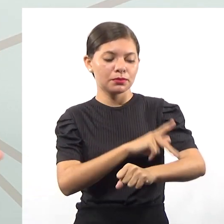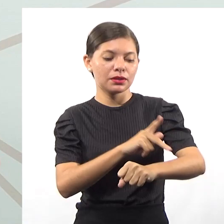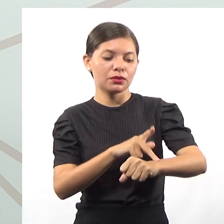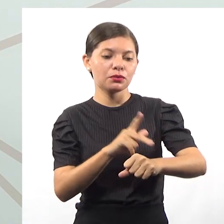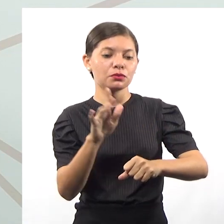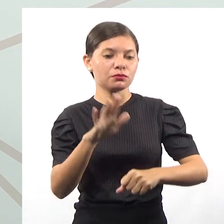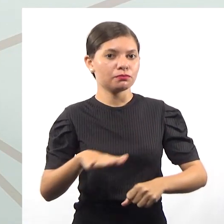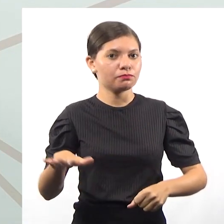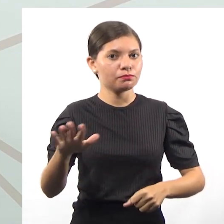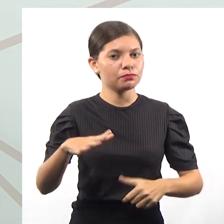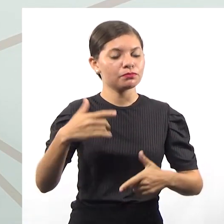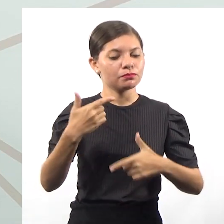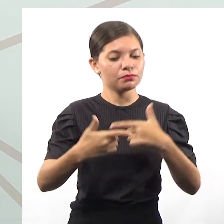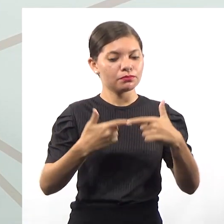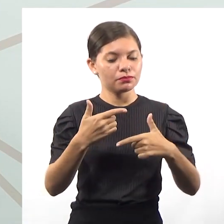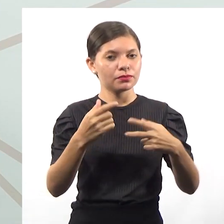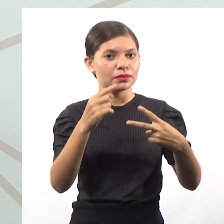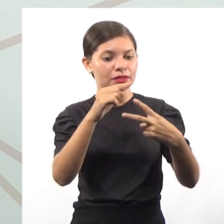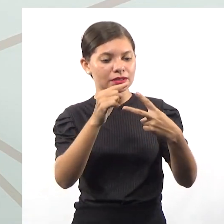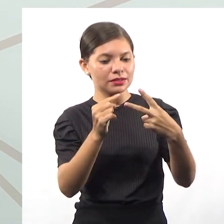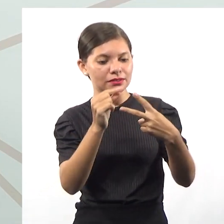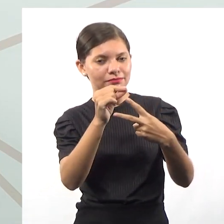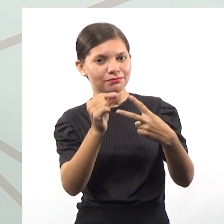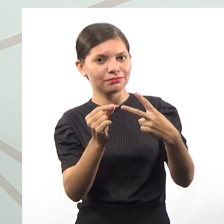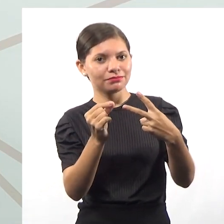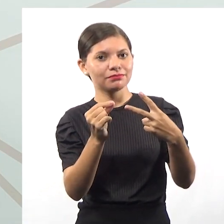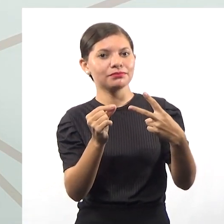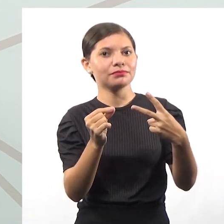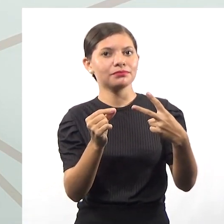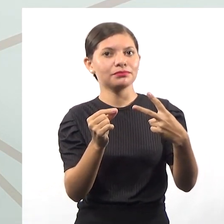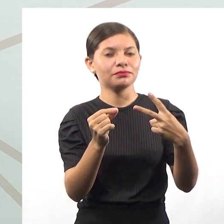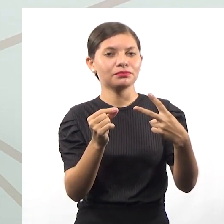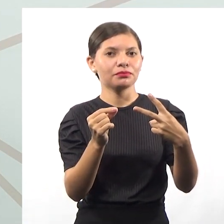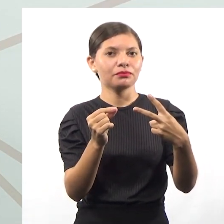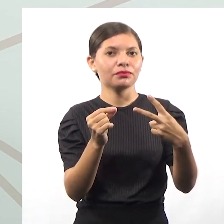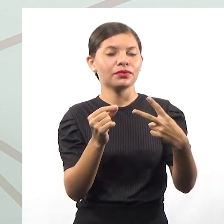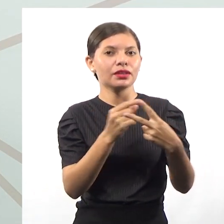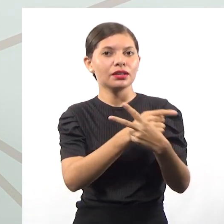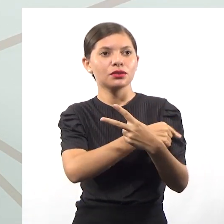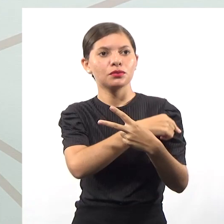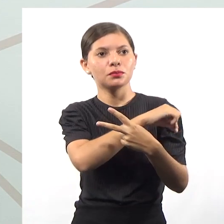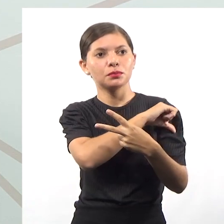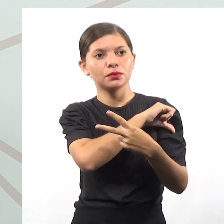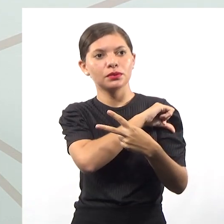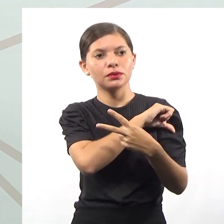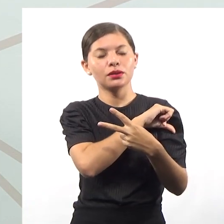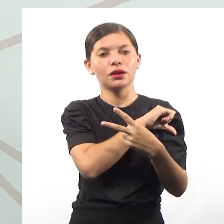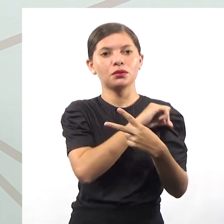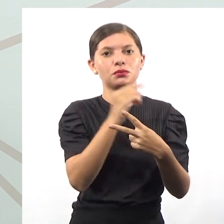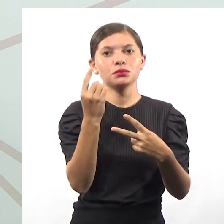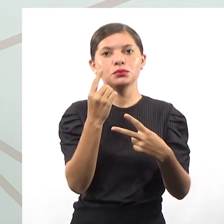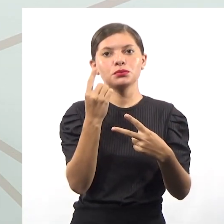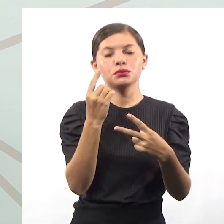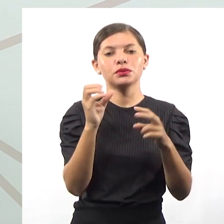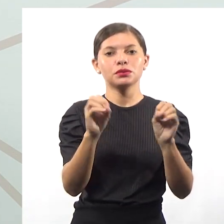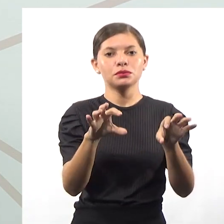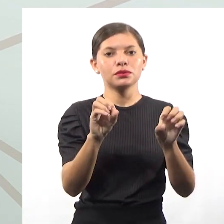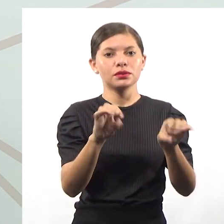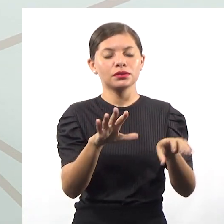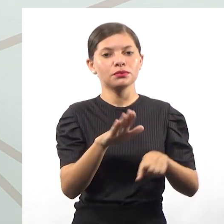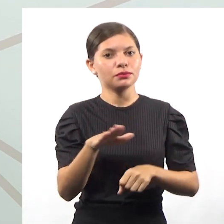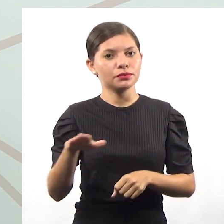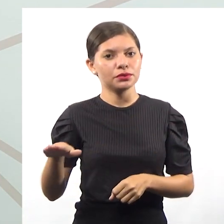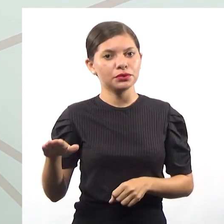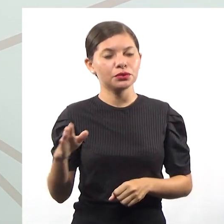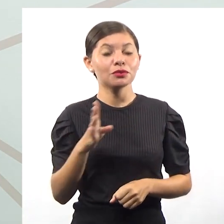atuar principalmente nessas duas fases do ensino. Ensino fundamental 1 e educação infantil. Então, vamos conhecer o que